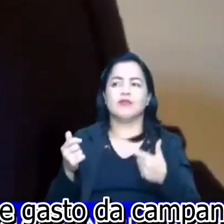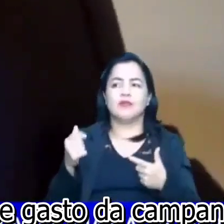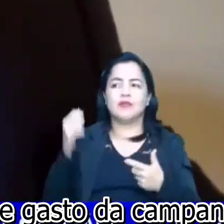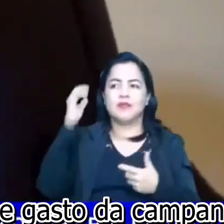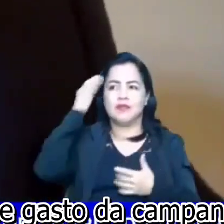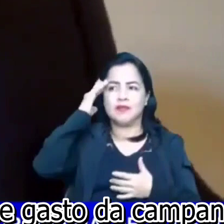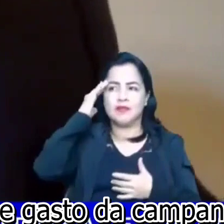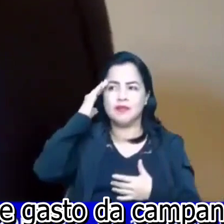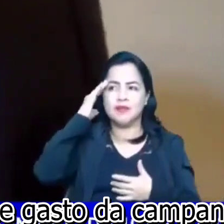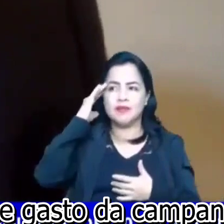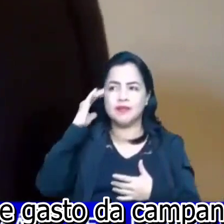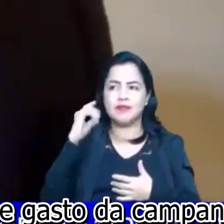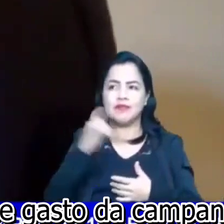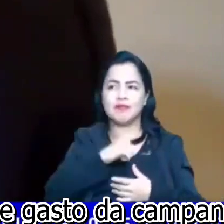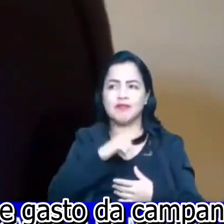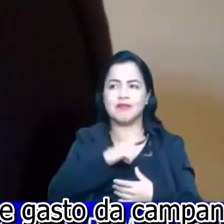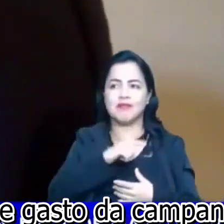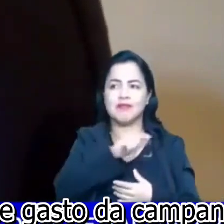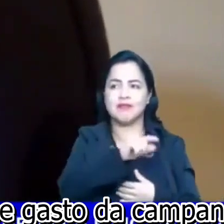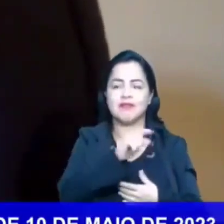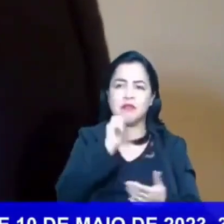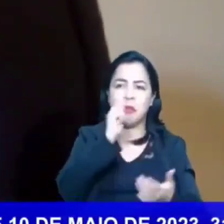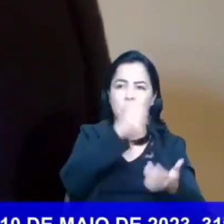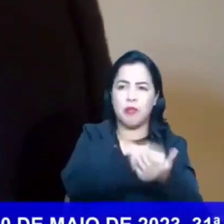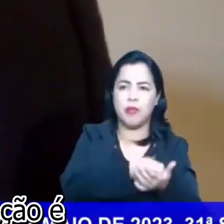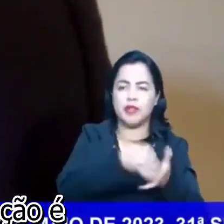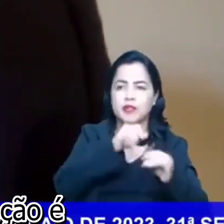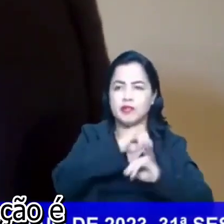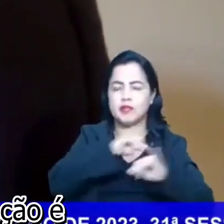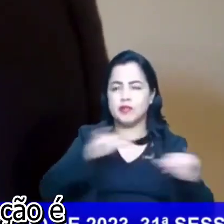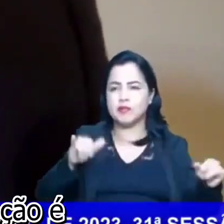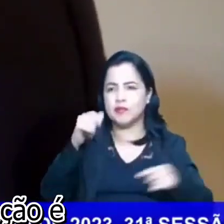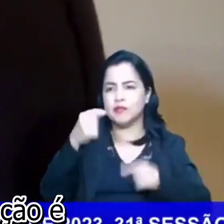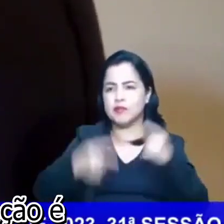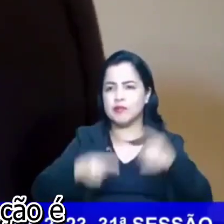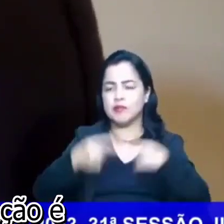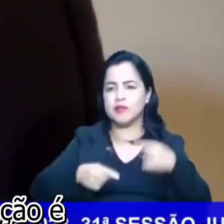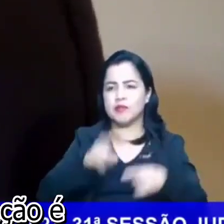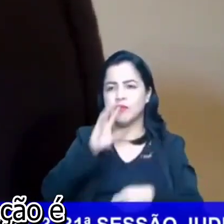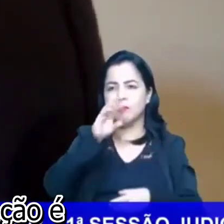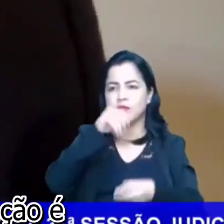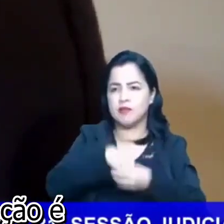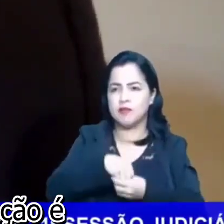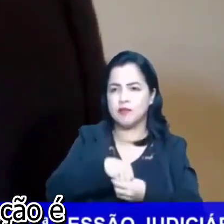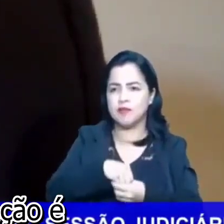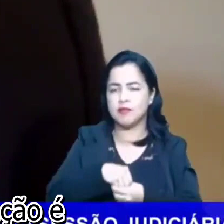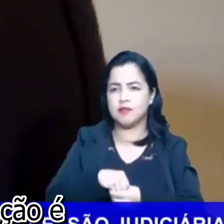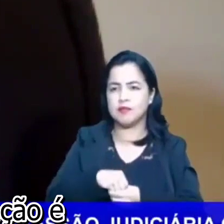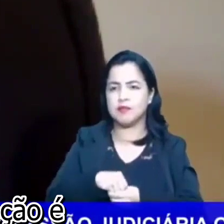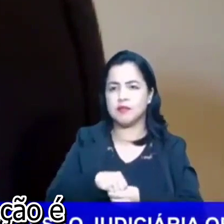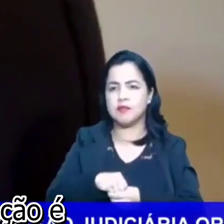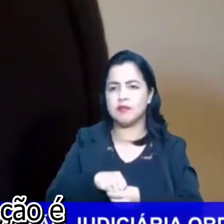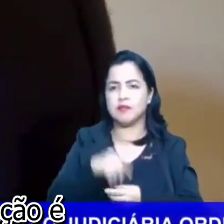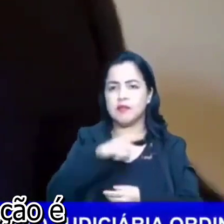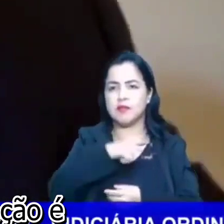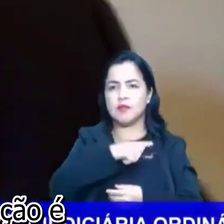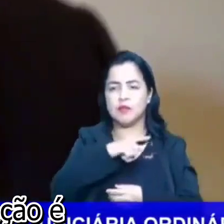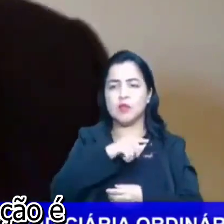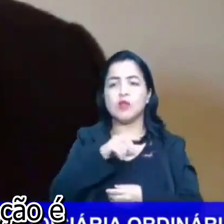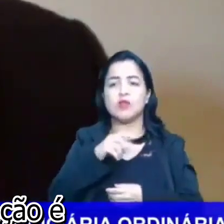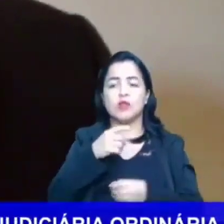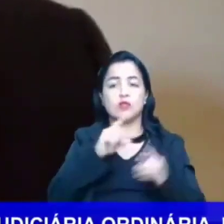fazer esse gasto da campanha exatamente dentro das balizas